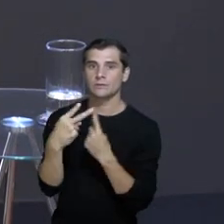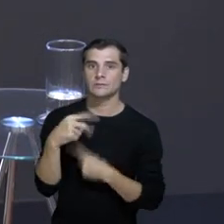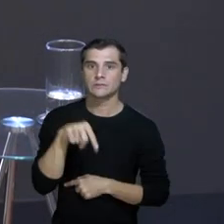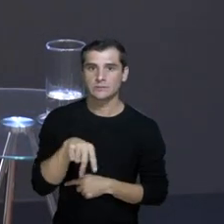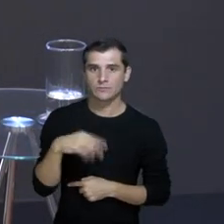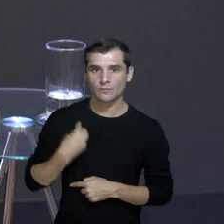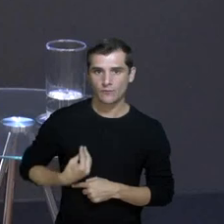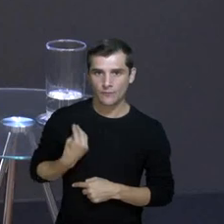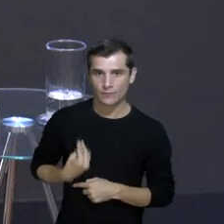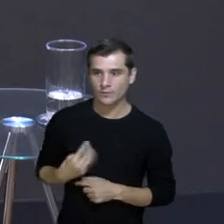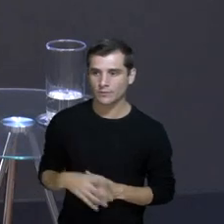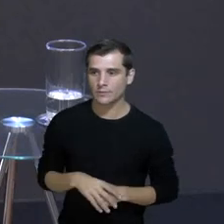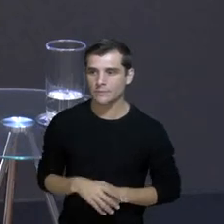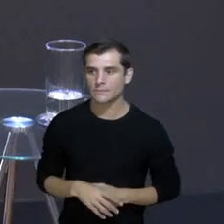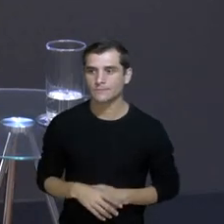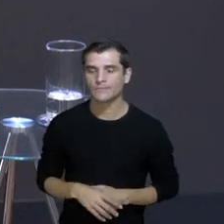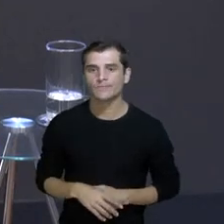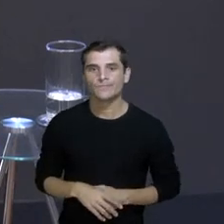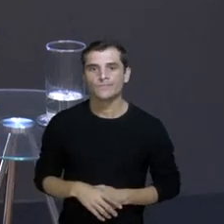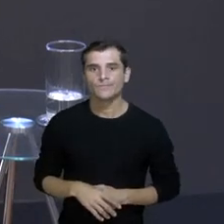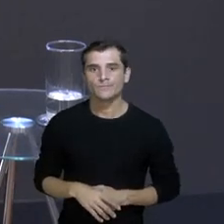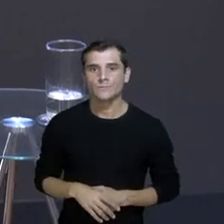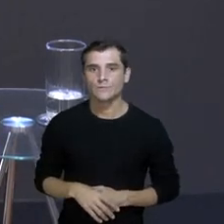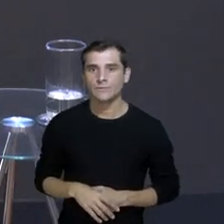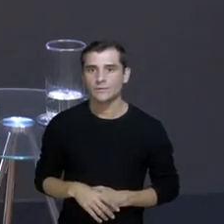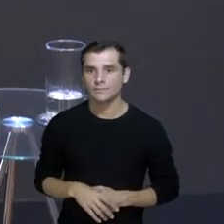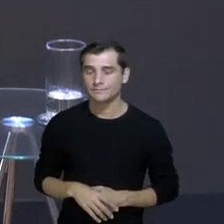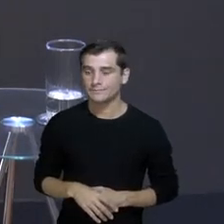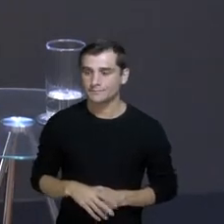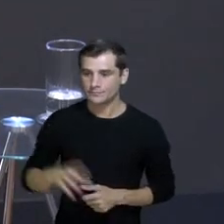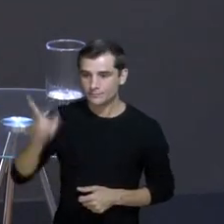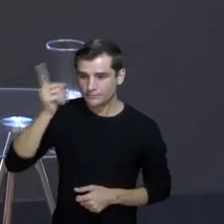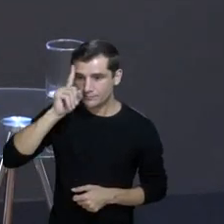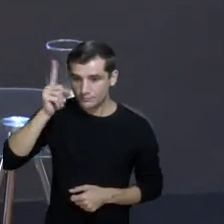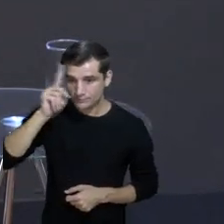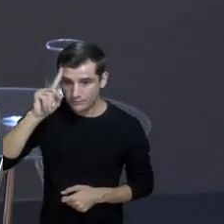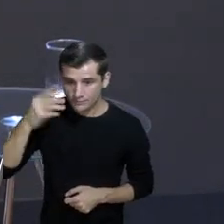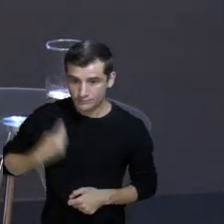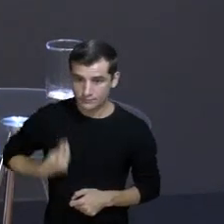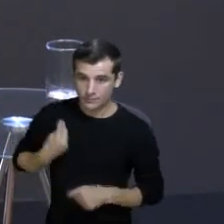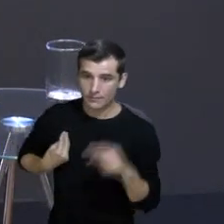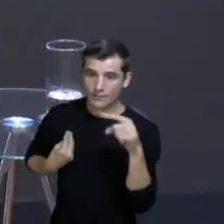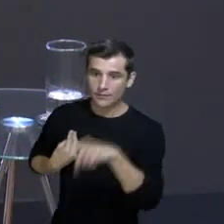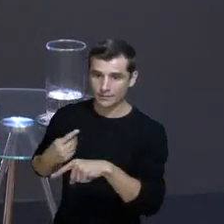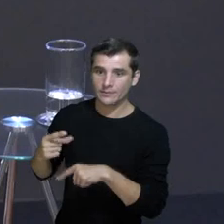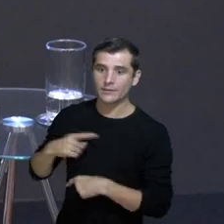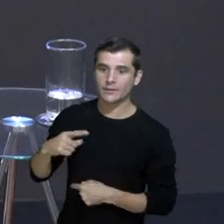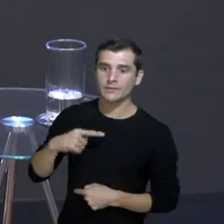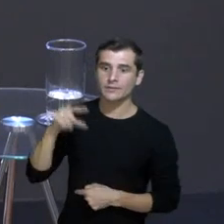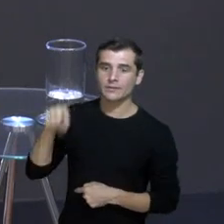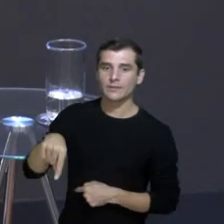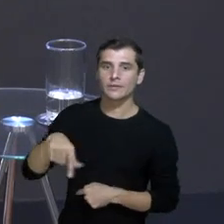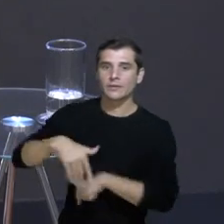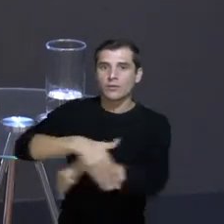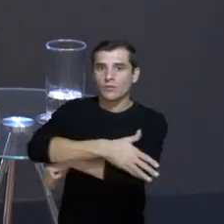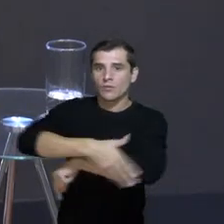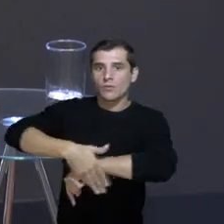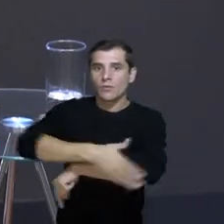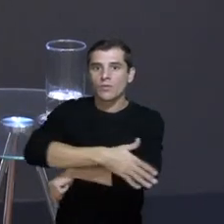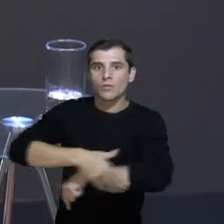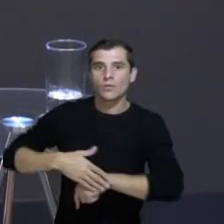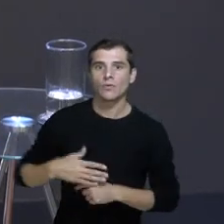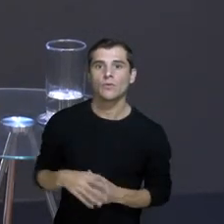deles tá no dia a dia lá na calçada na rua ninguém acredita na gente